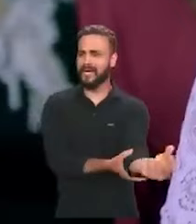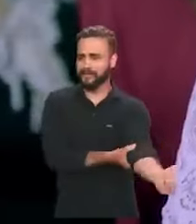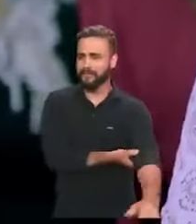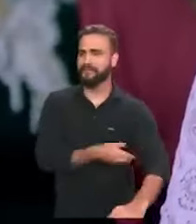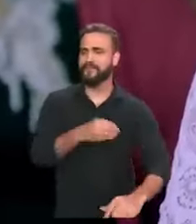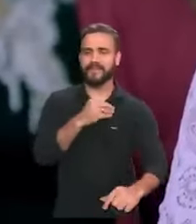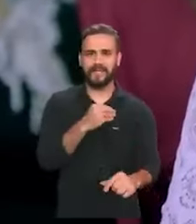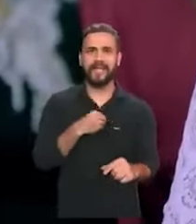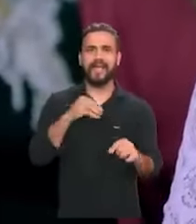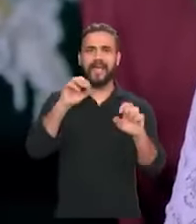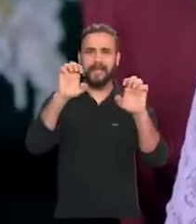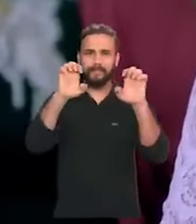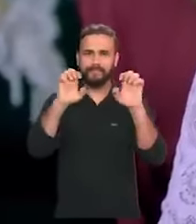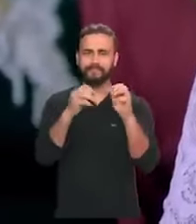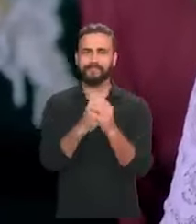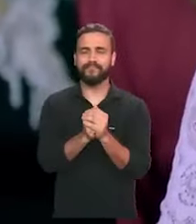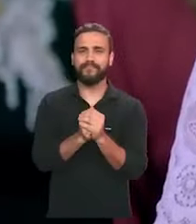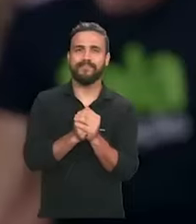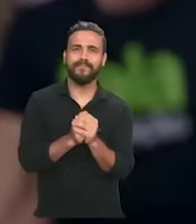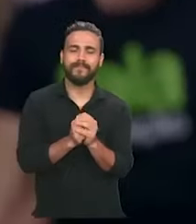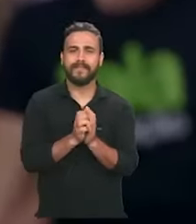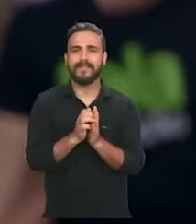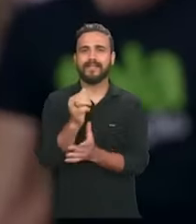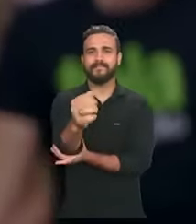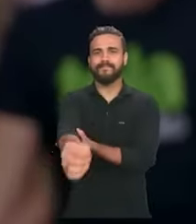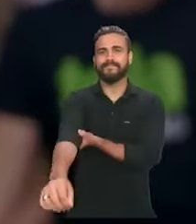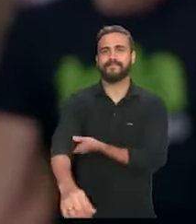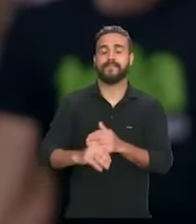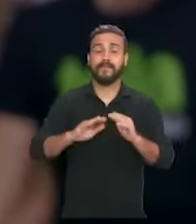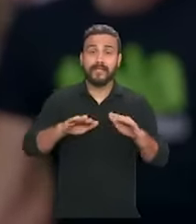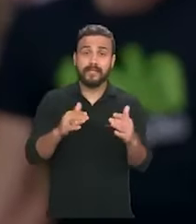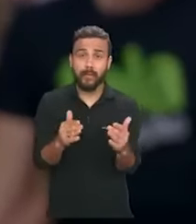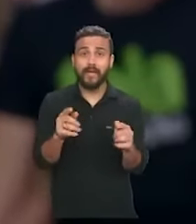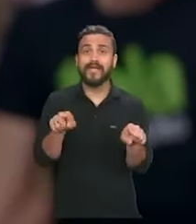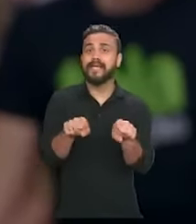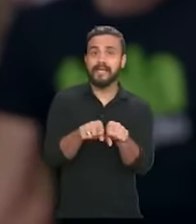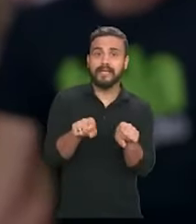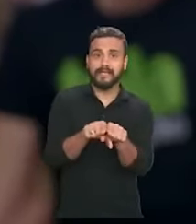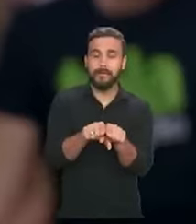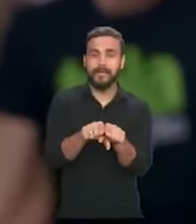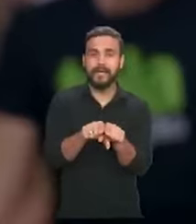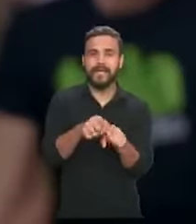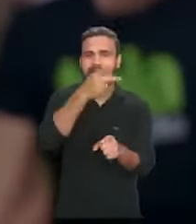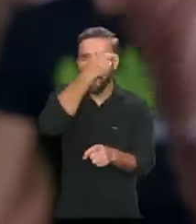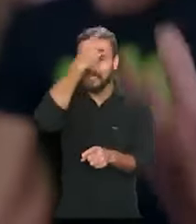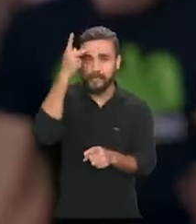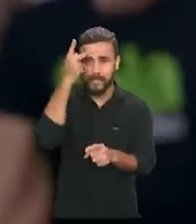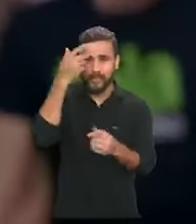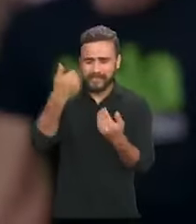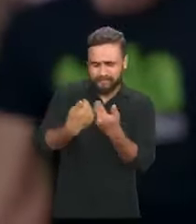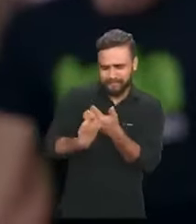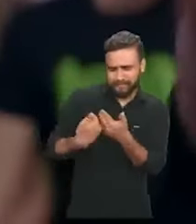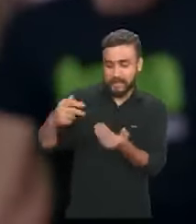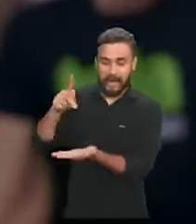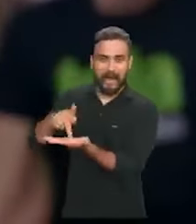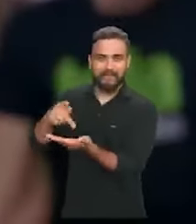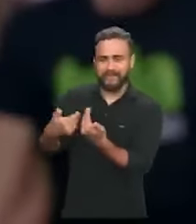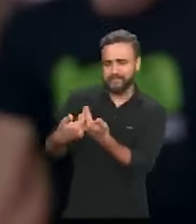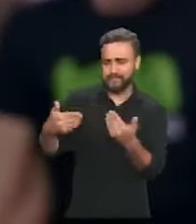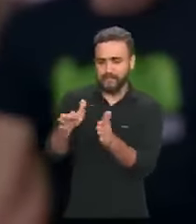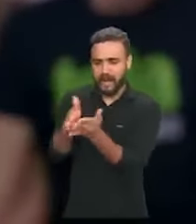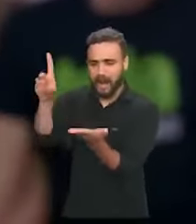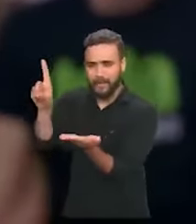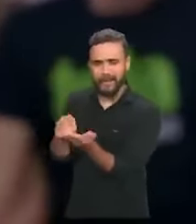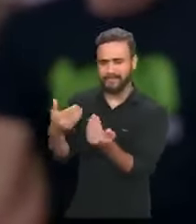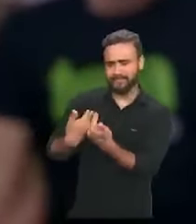fé na terra Então o esfriamento a apostasia que afastamento da verdade hoje aquilo que é certo